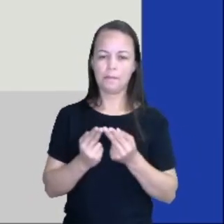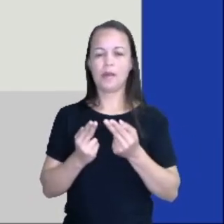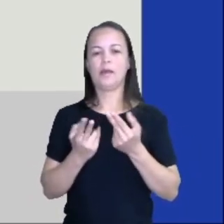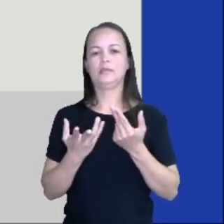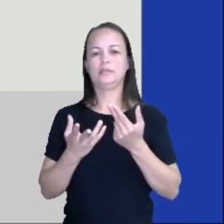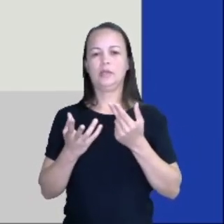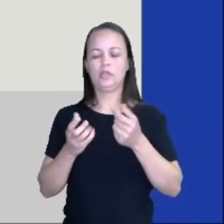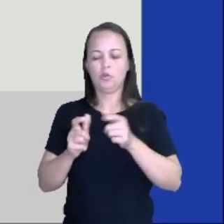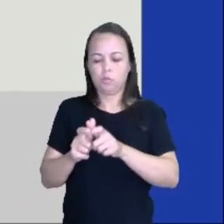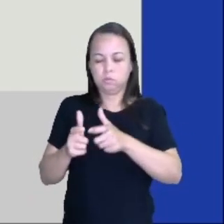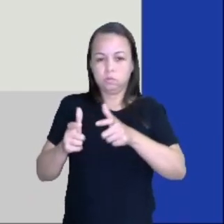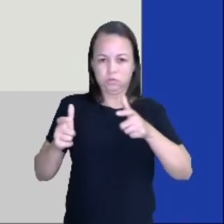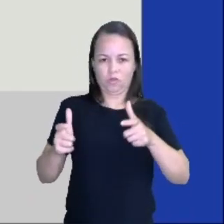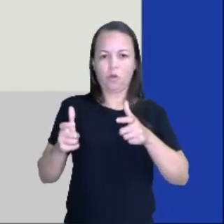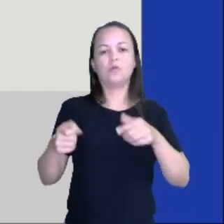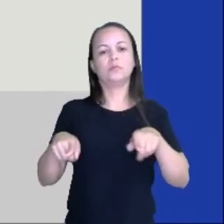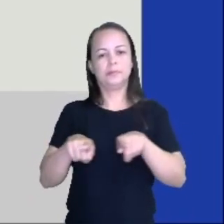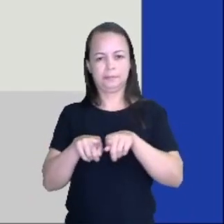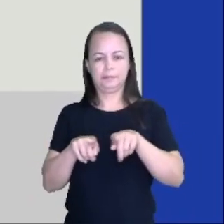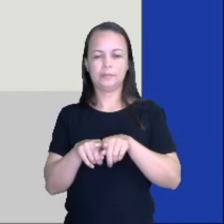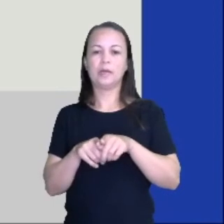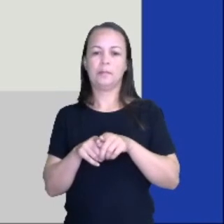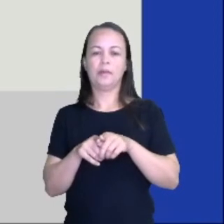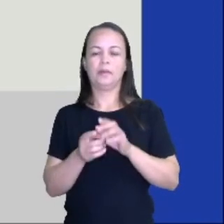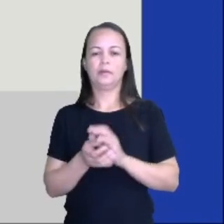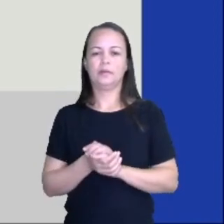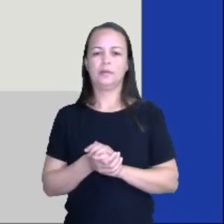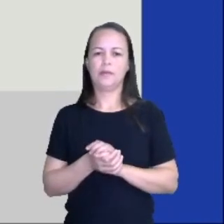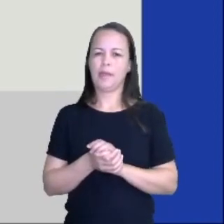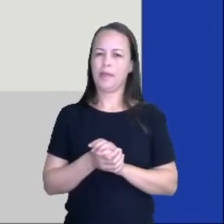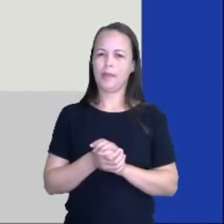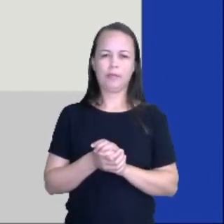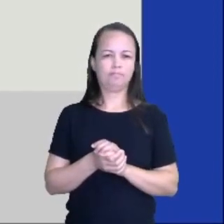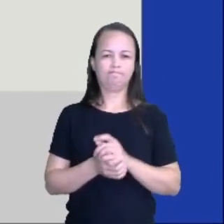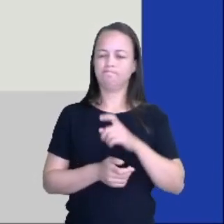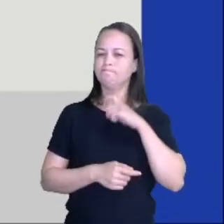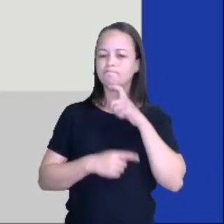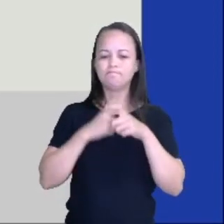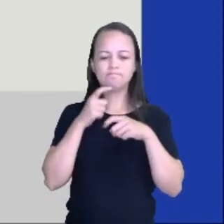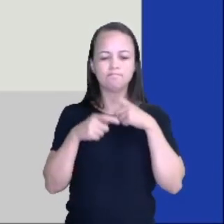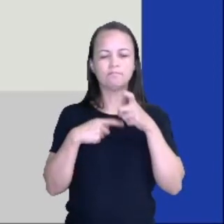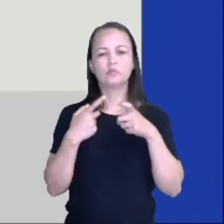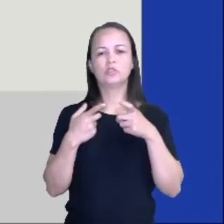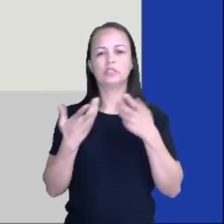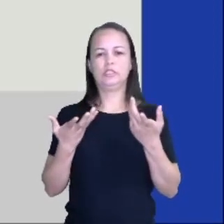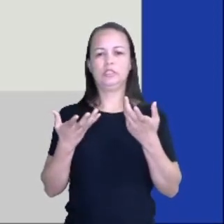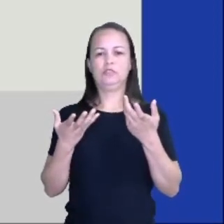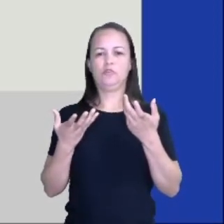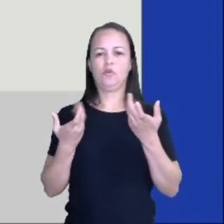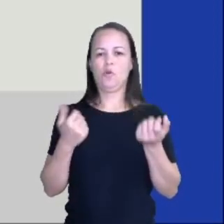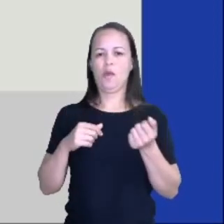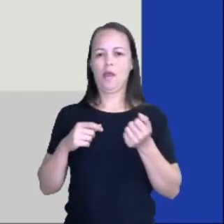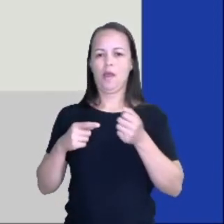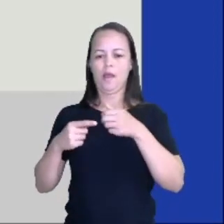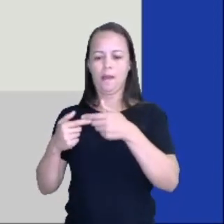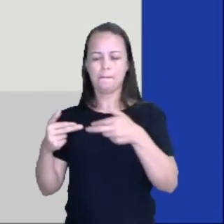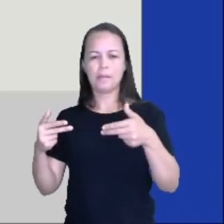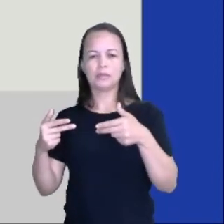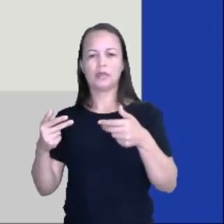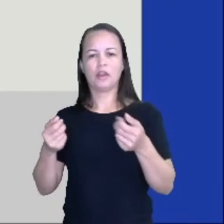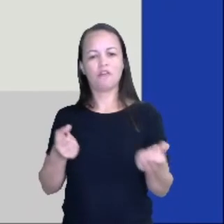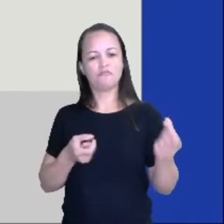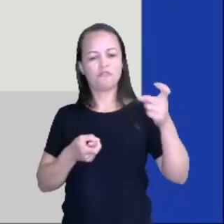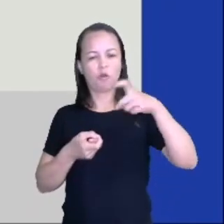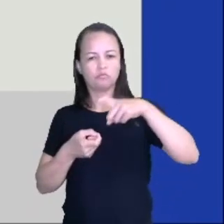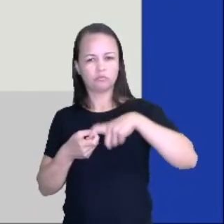volume, o formato. Ou seja, é impossível a matéria voltar ao seu estado original.